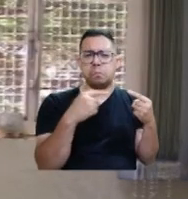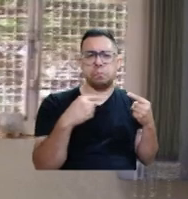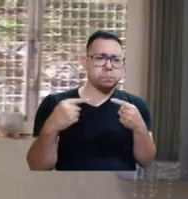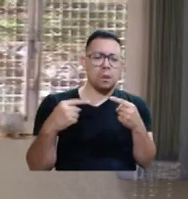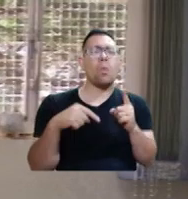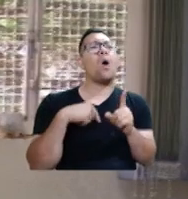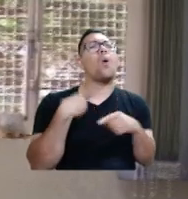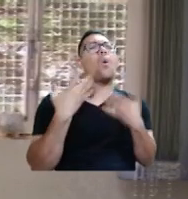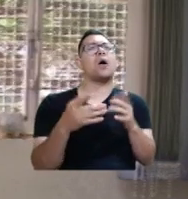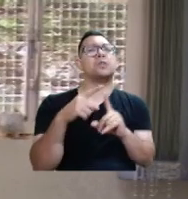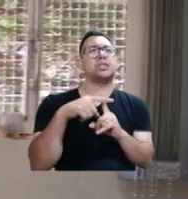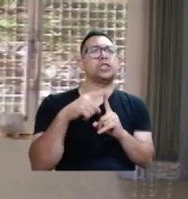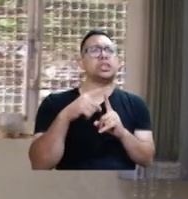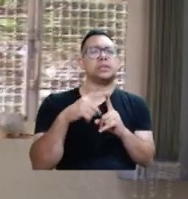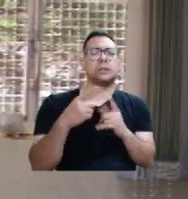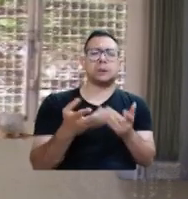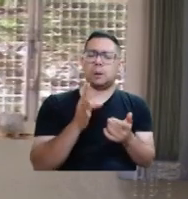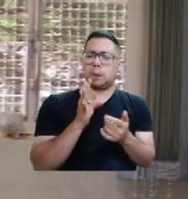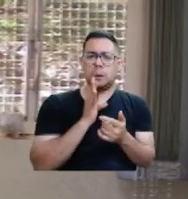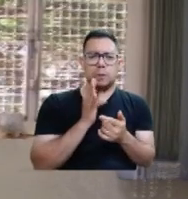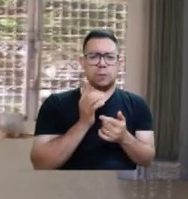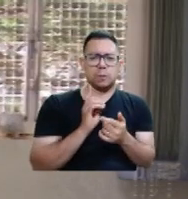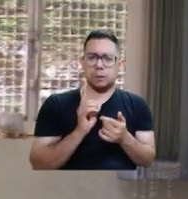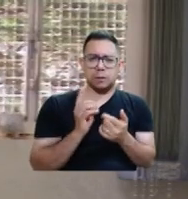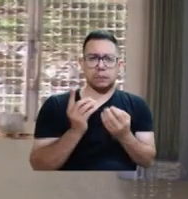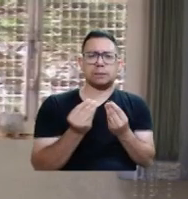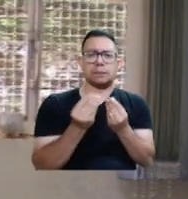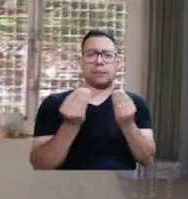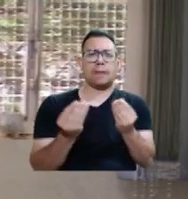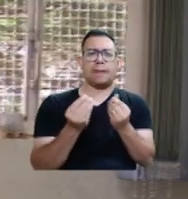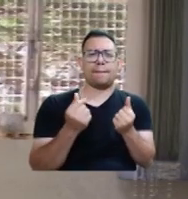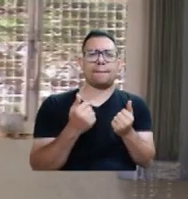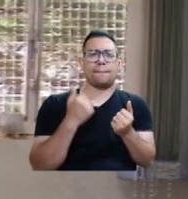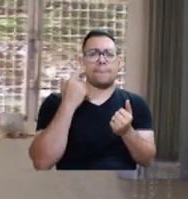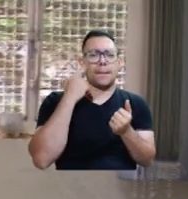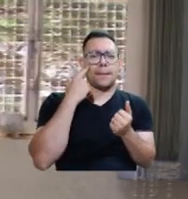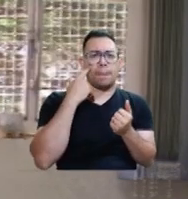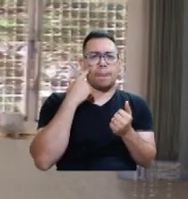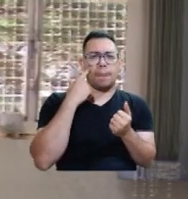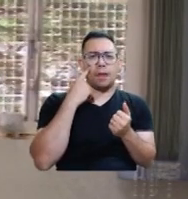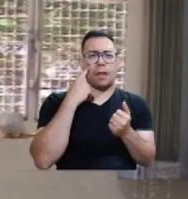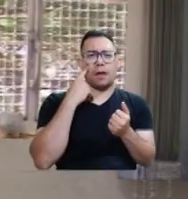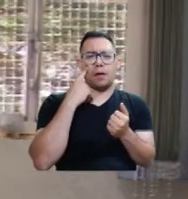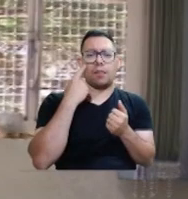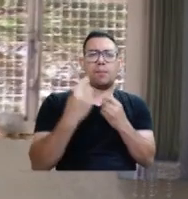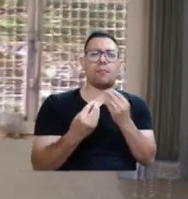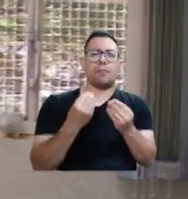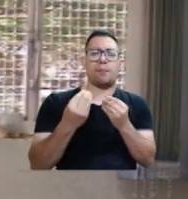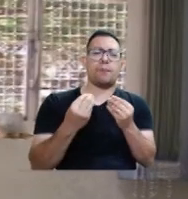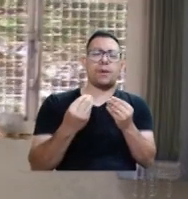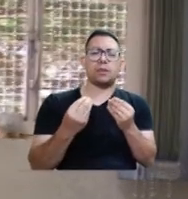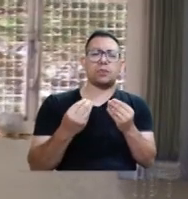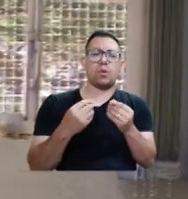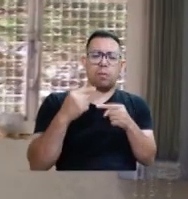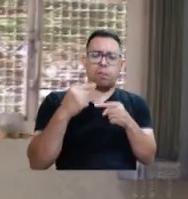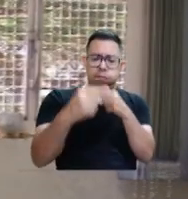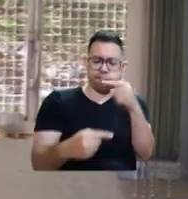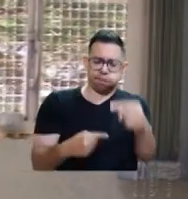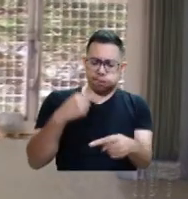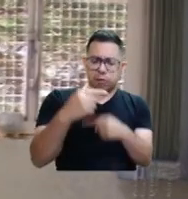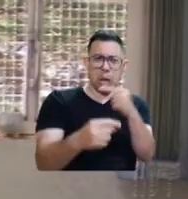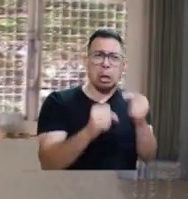não, que tipo de material viria, porque como a gente não conhecia o acervo, a gente chegou a cogitar que viriam rolos, por exemplo, e aí rolo a gente